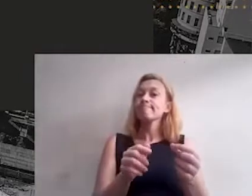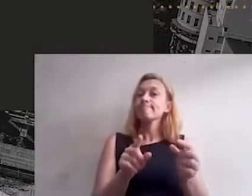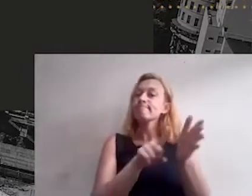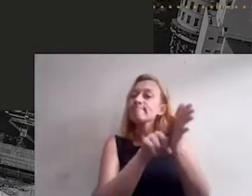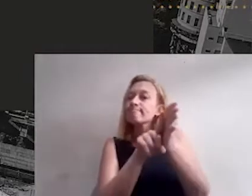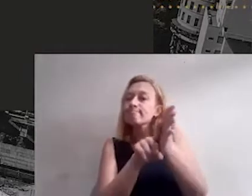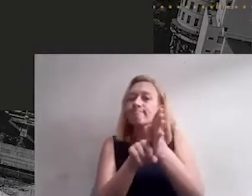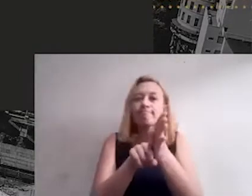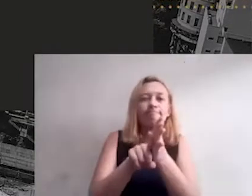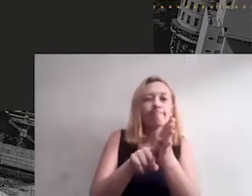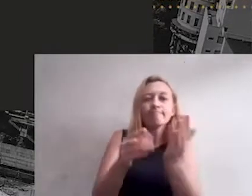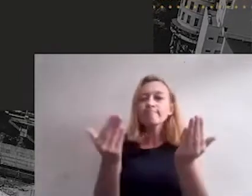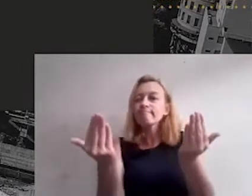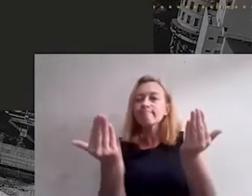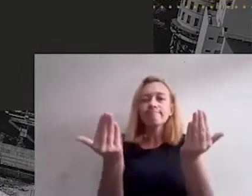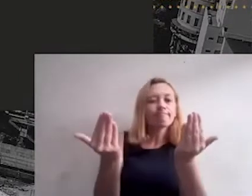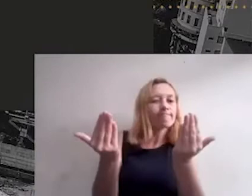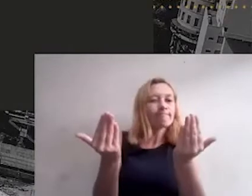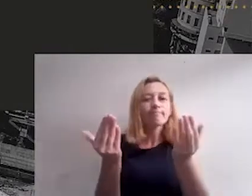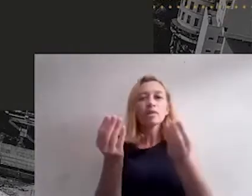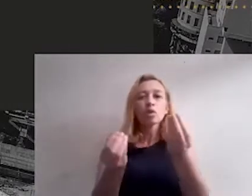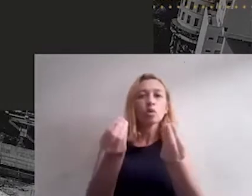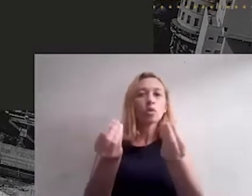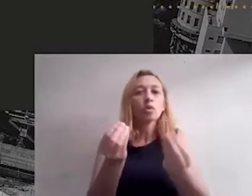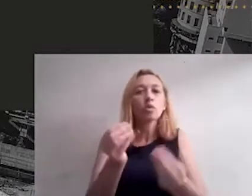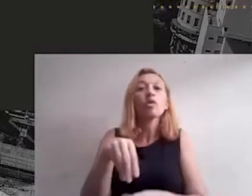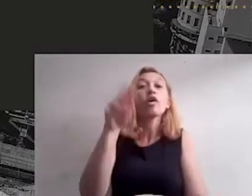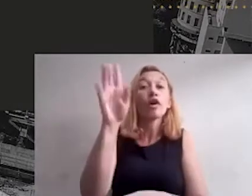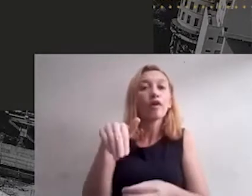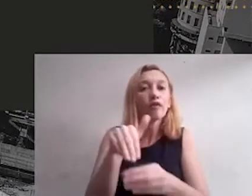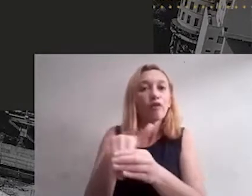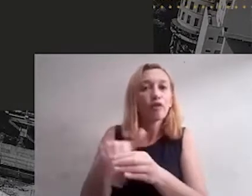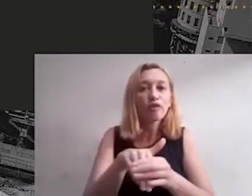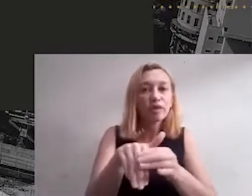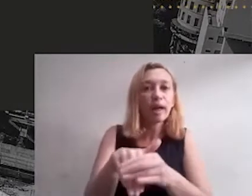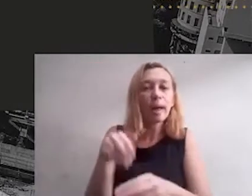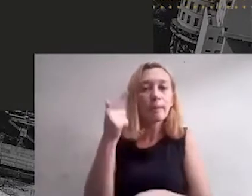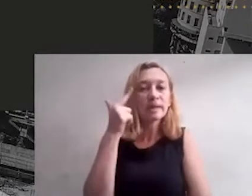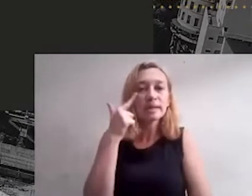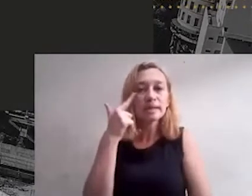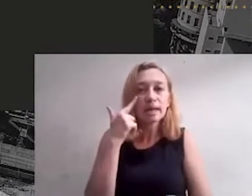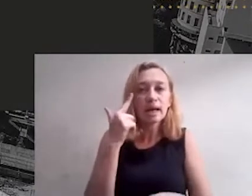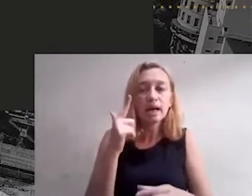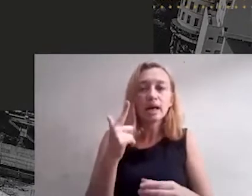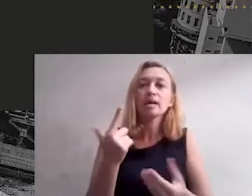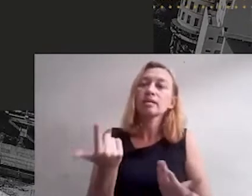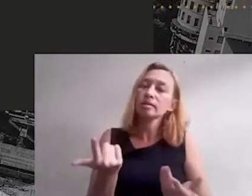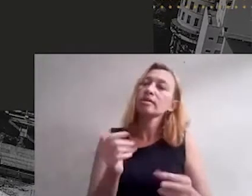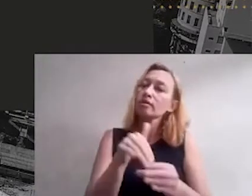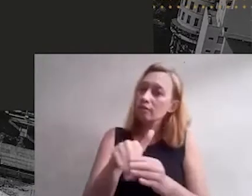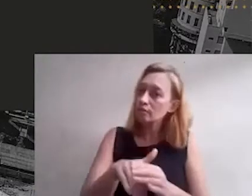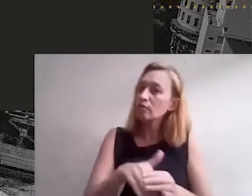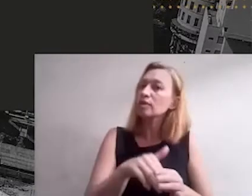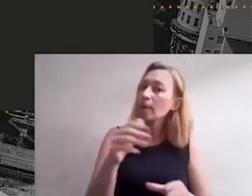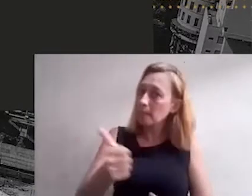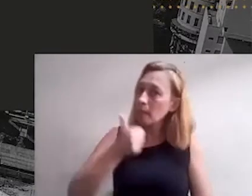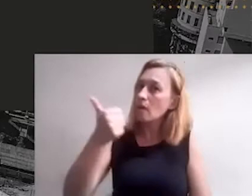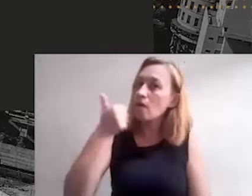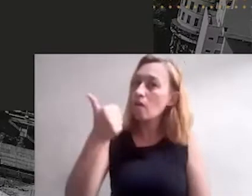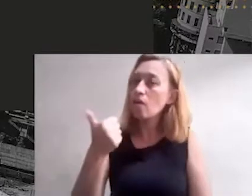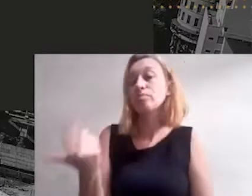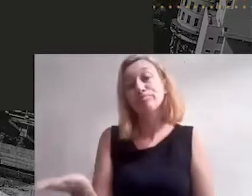e eventualmente pensar melhor, né, na forma de votar. Porque é claro que